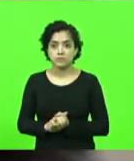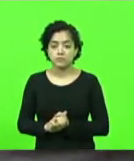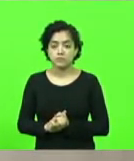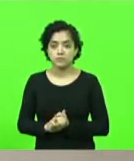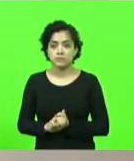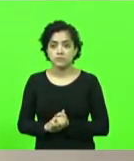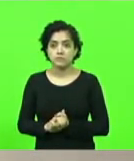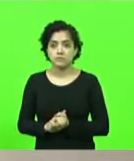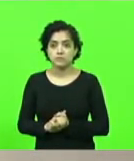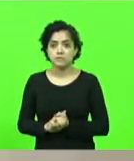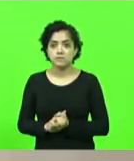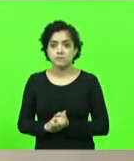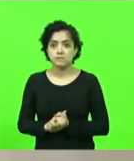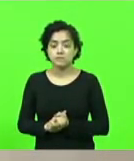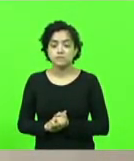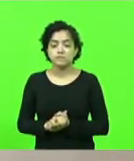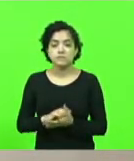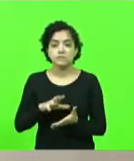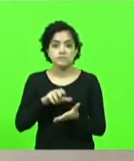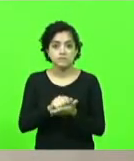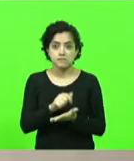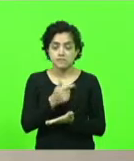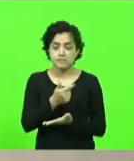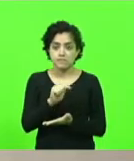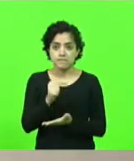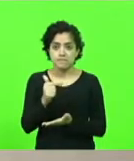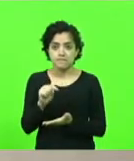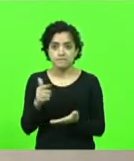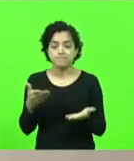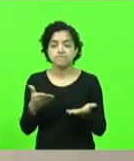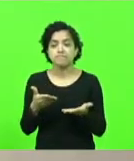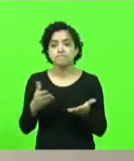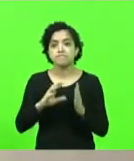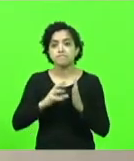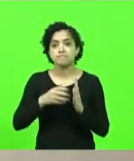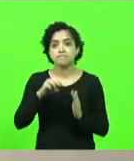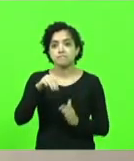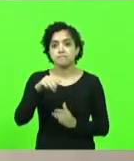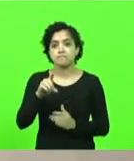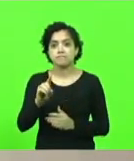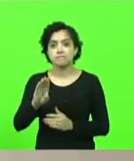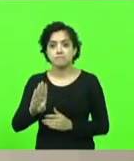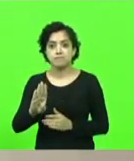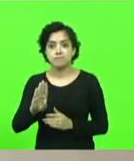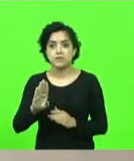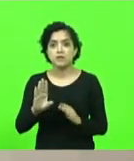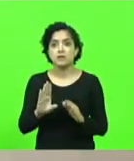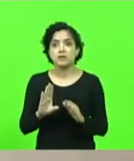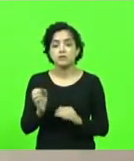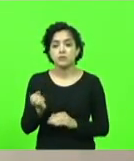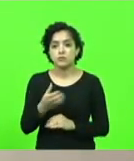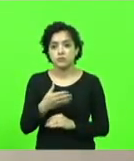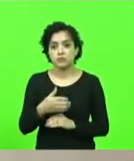em não havendo oradores inscritos o horário do bloco IMDB novo